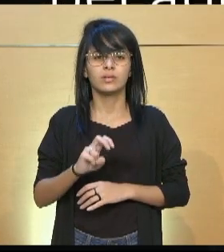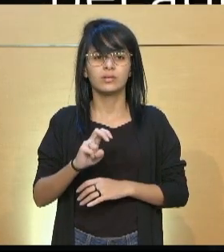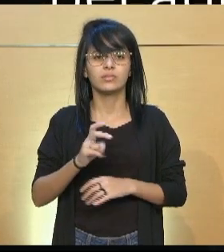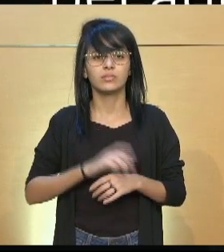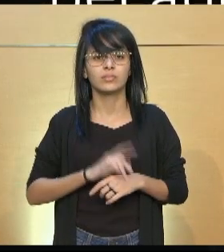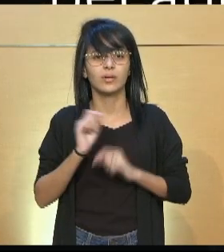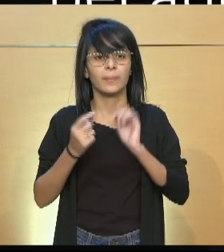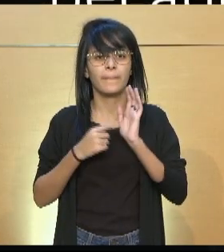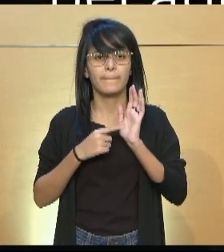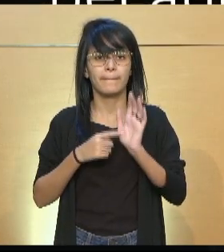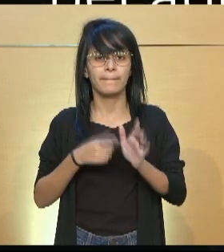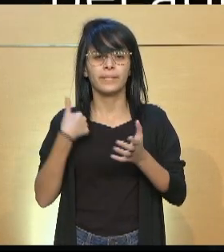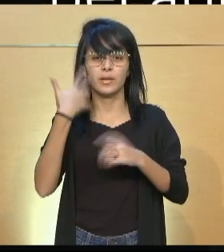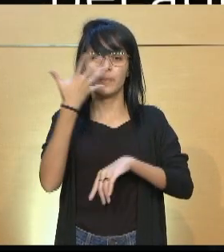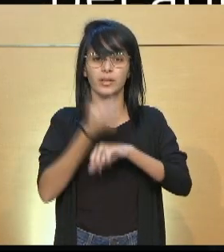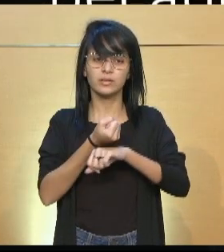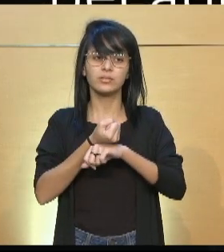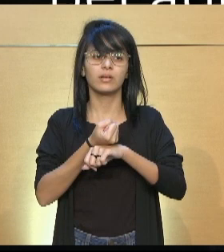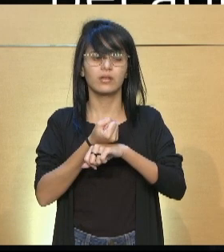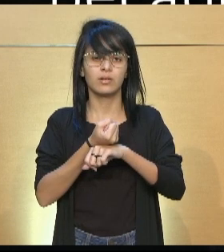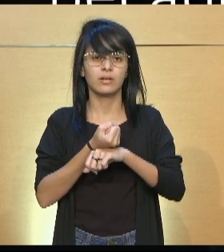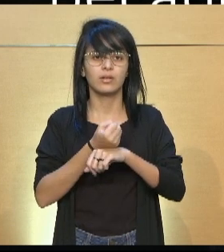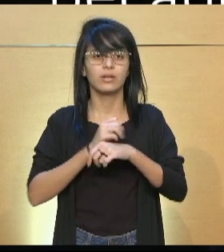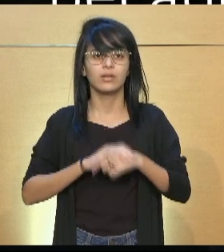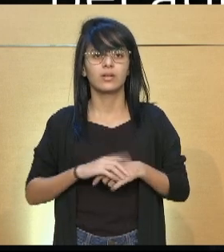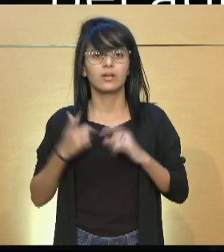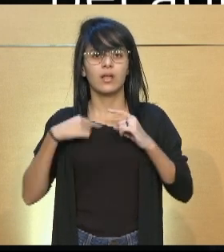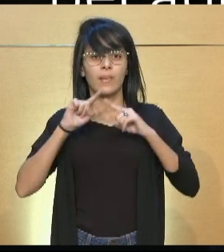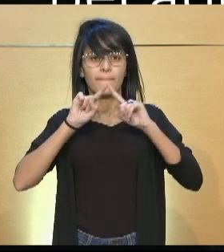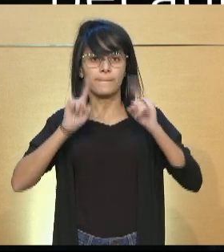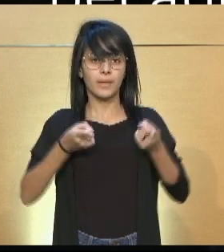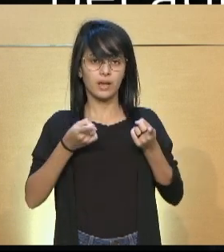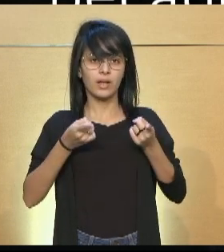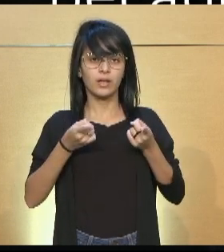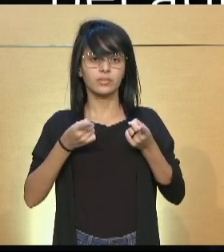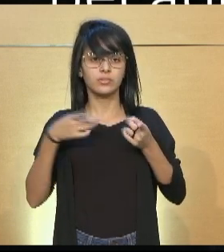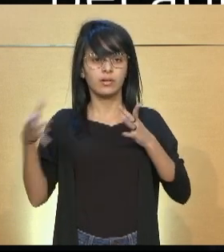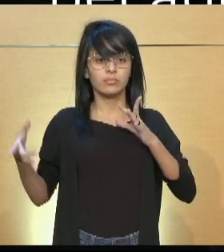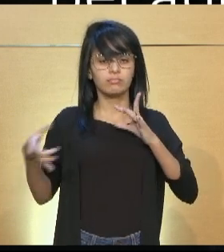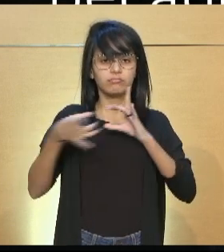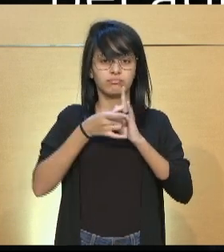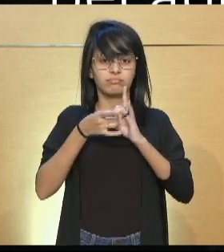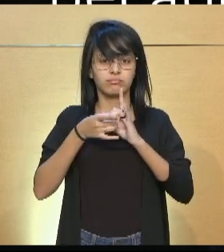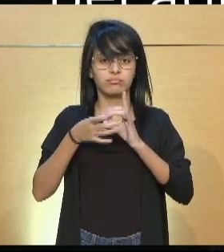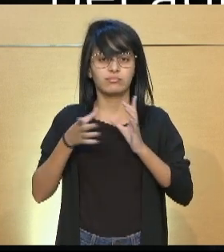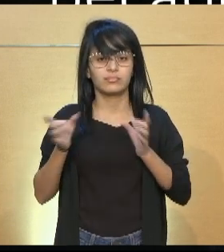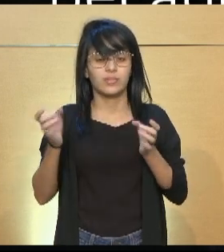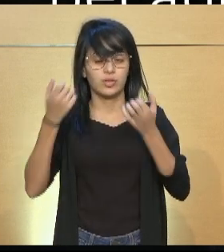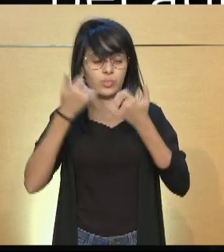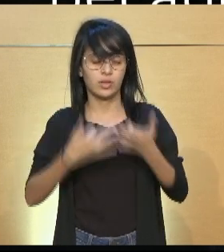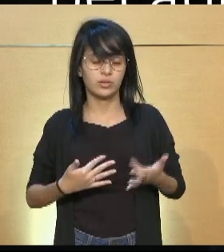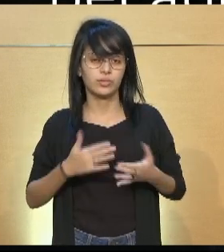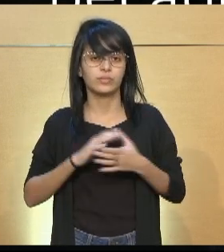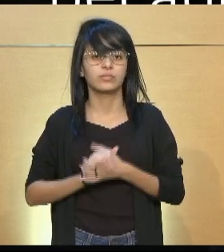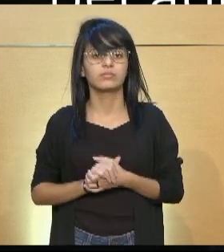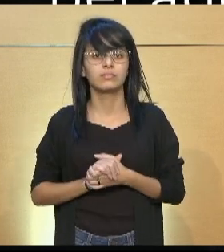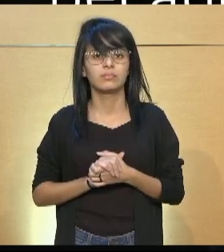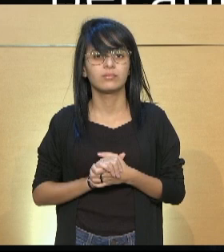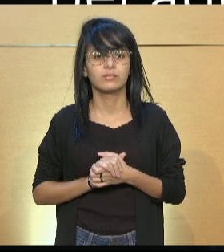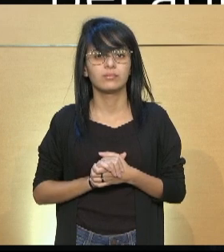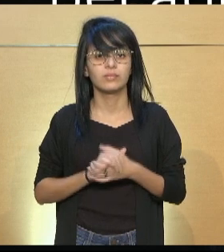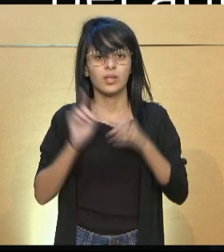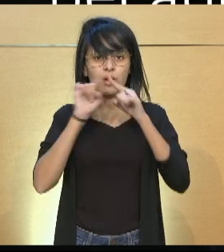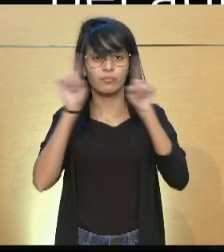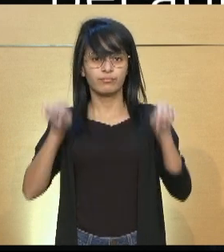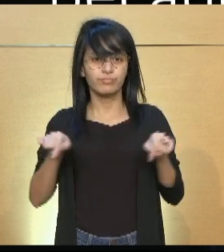quando você baixar esse material entre parênteses é porque é um complemento explicativo. E o que aparece entre colchetes é o